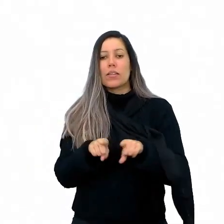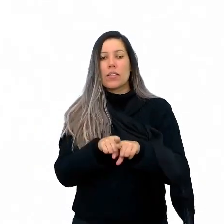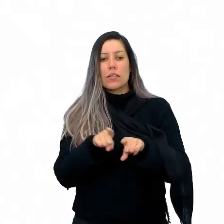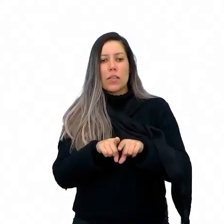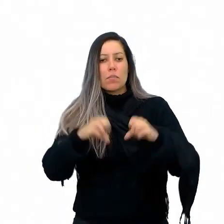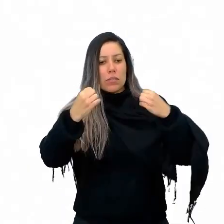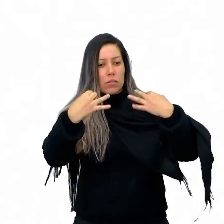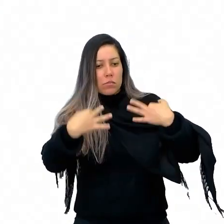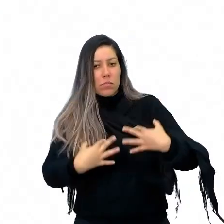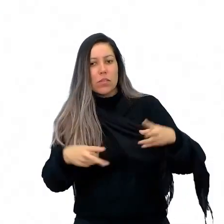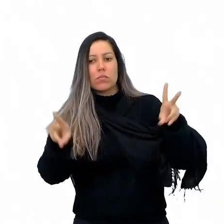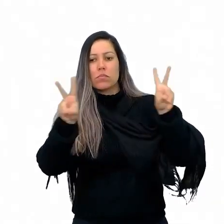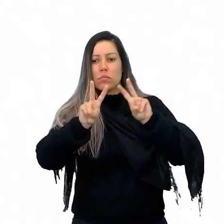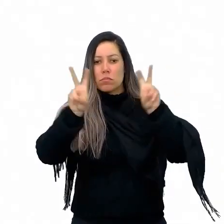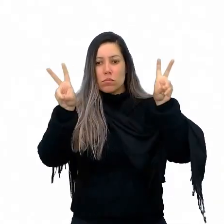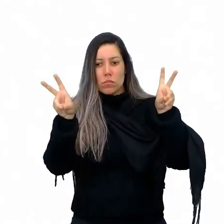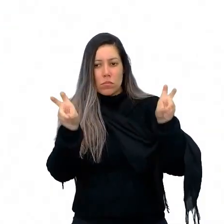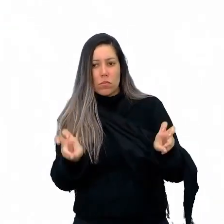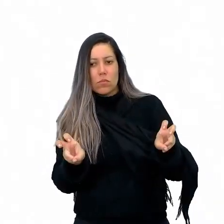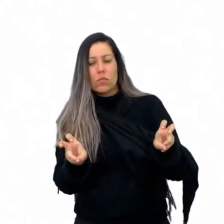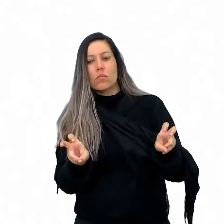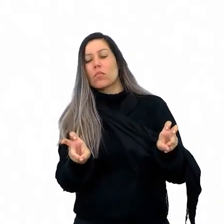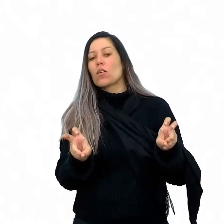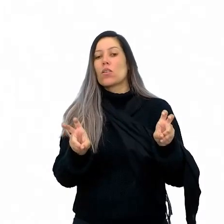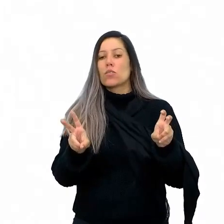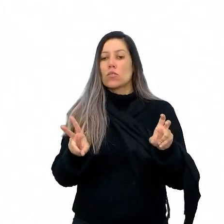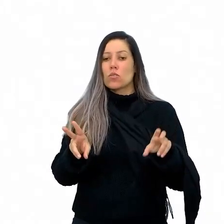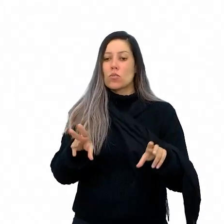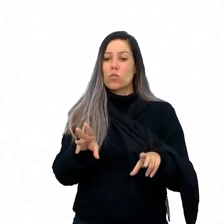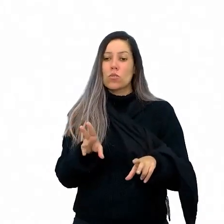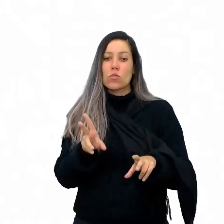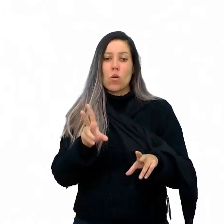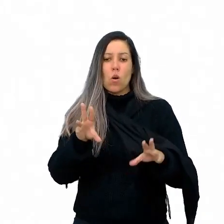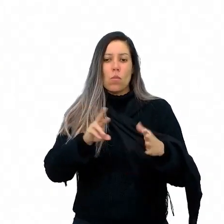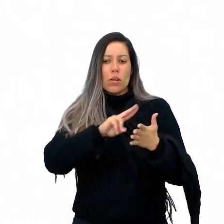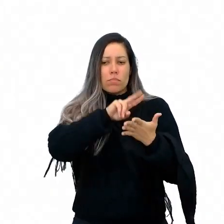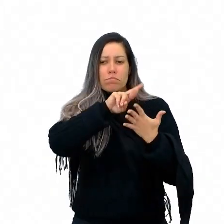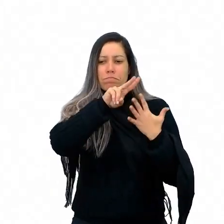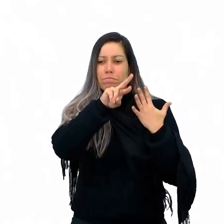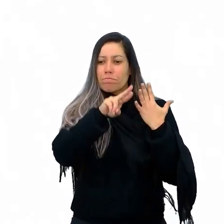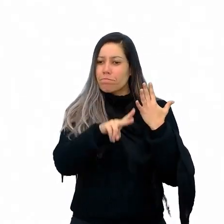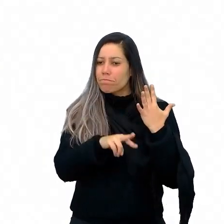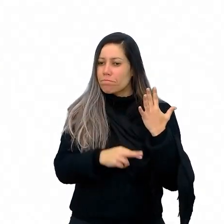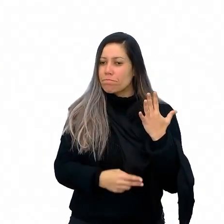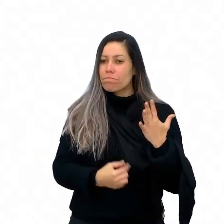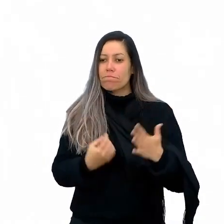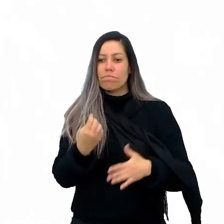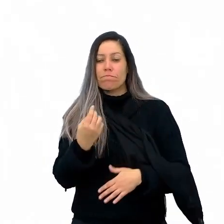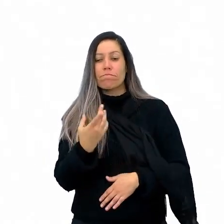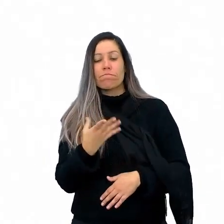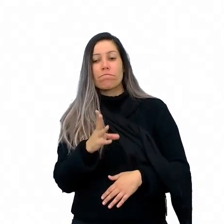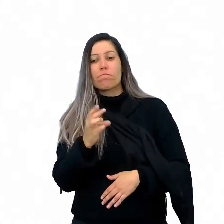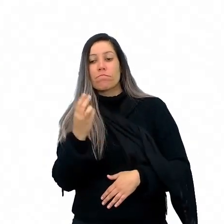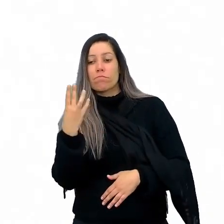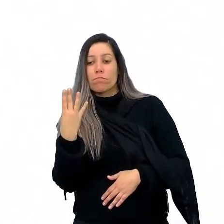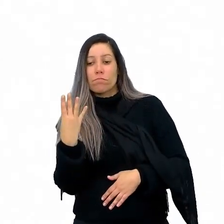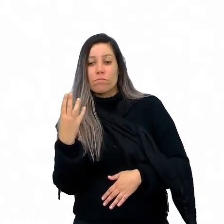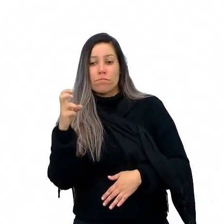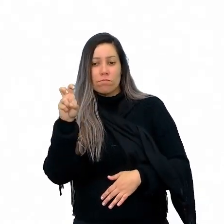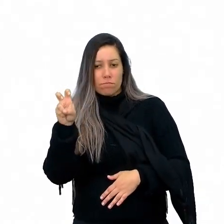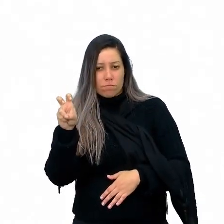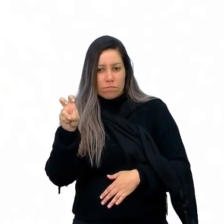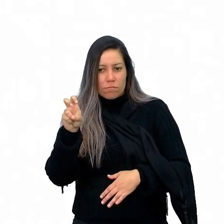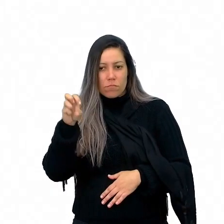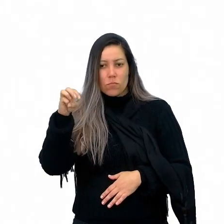vocês possuem mais 45 minutos para que já deem o start nessa elaboração, né, no